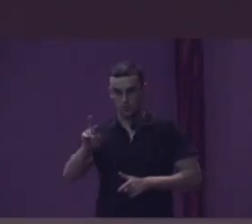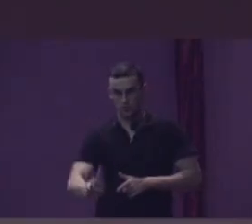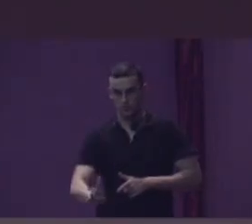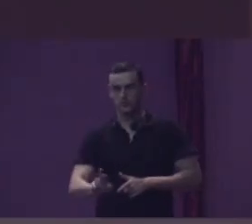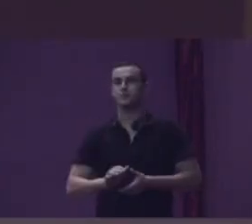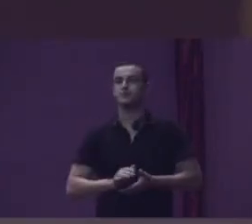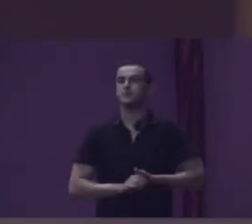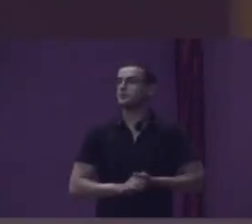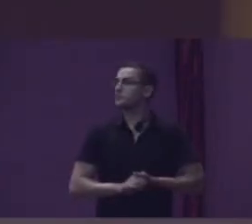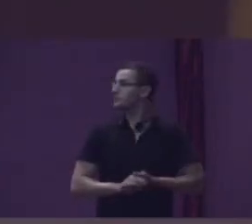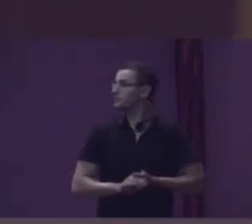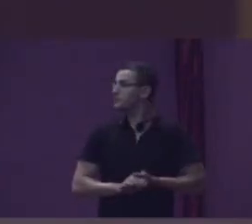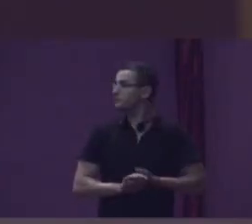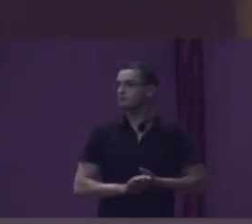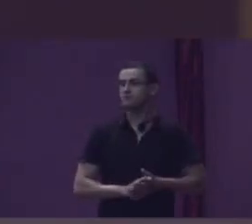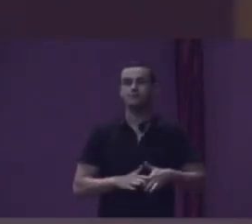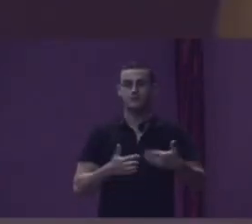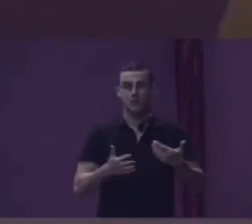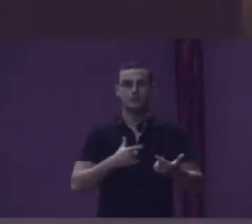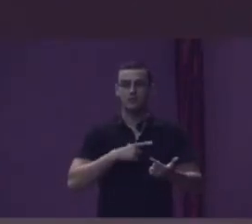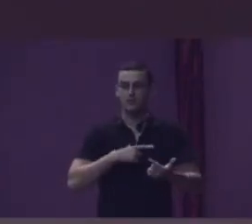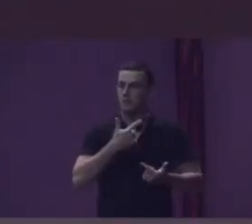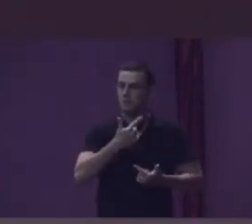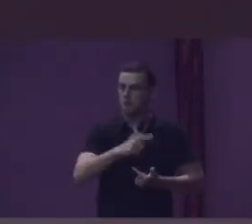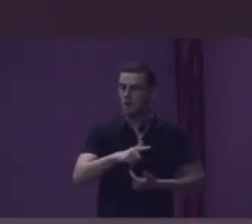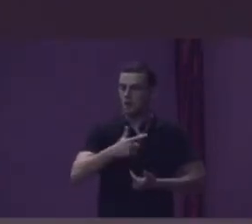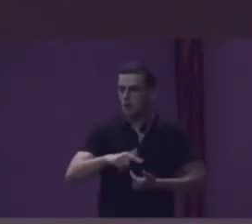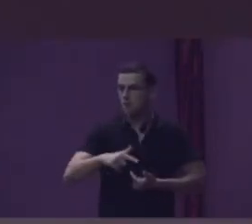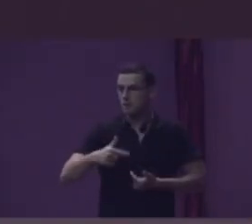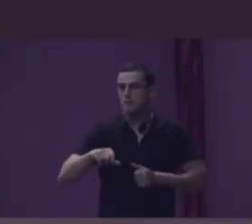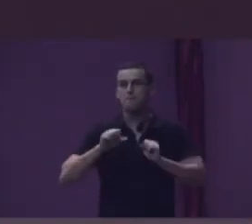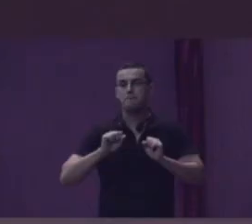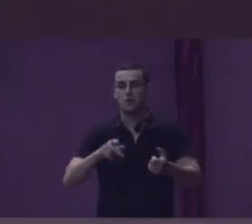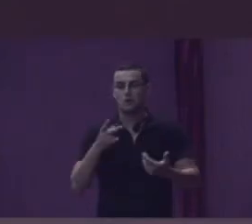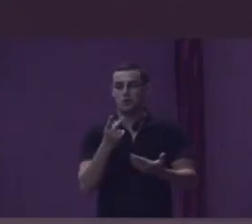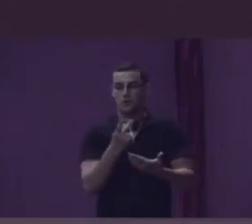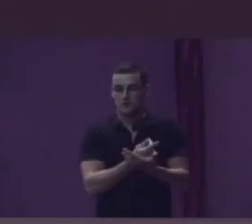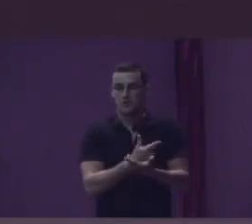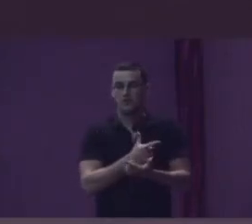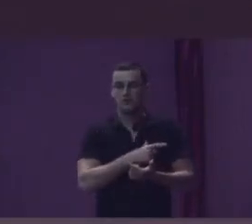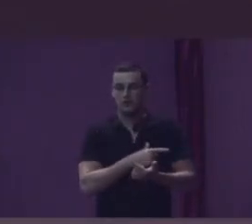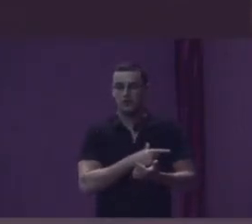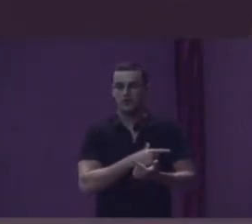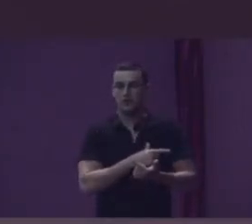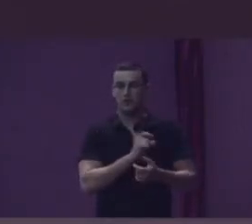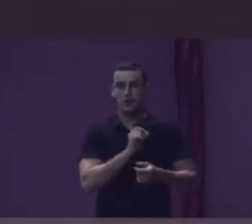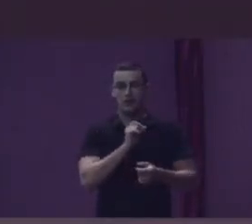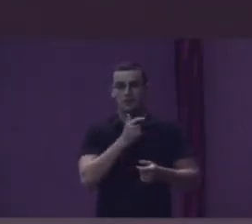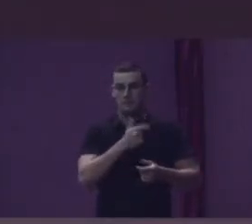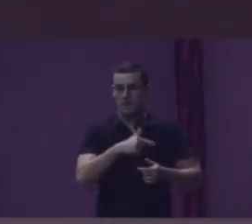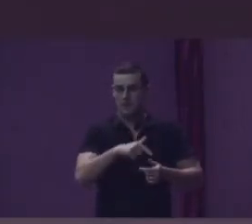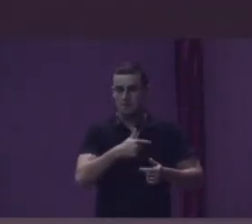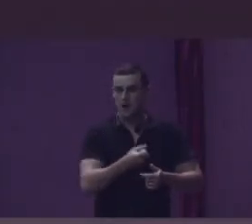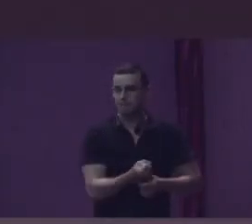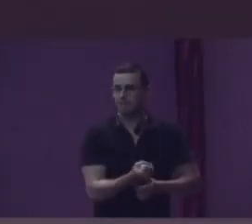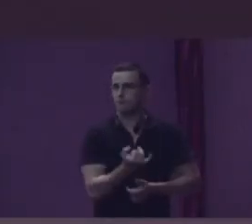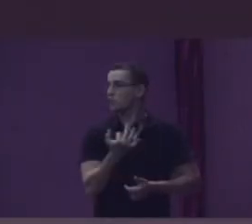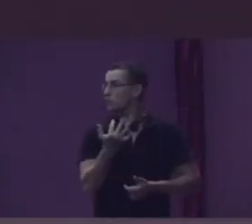que cada vez pode ser que aquele é o quadro dentro do qual podemos